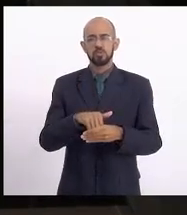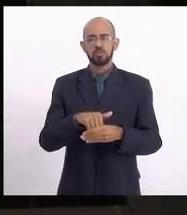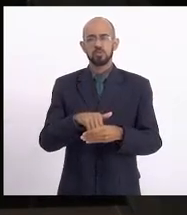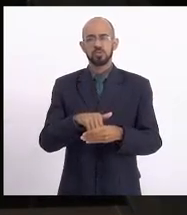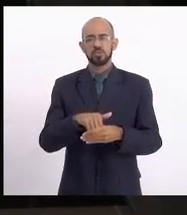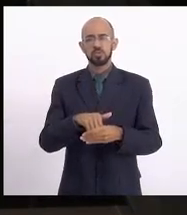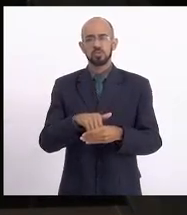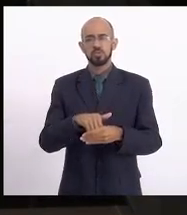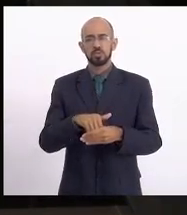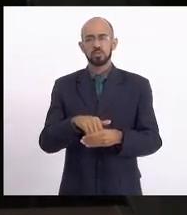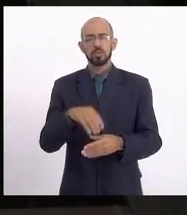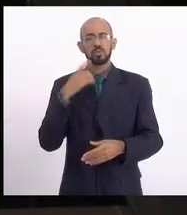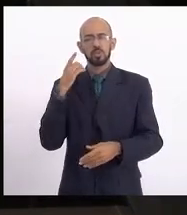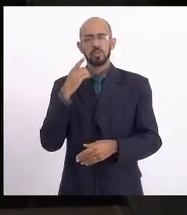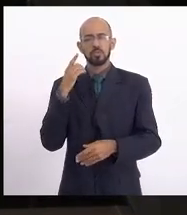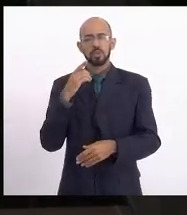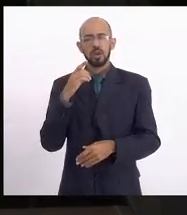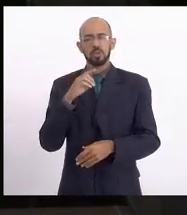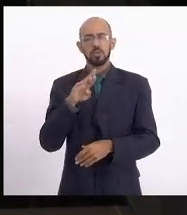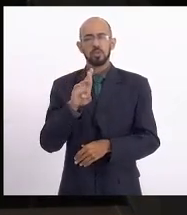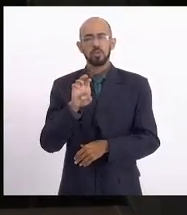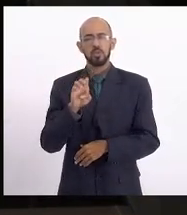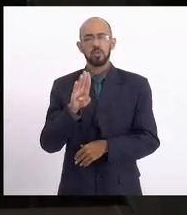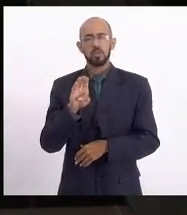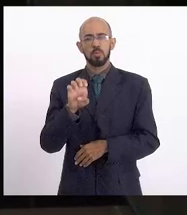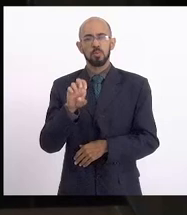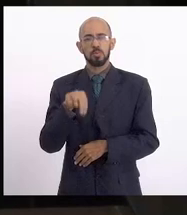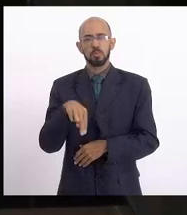o deputado Rubens Bontempo